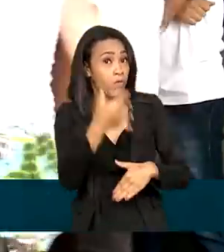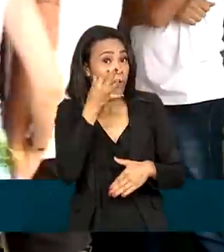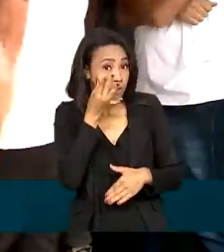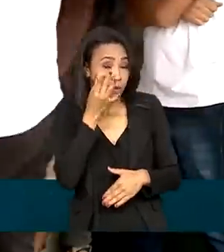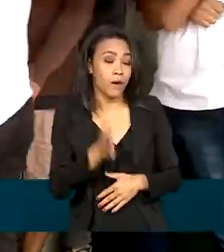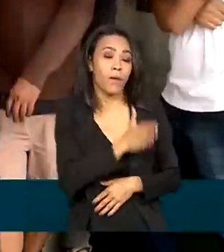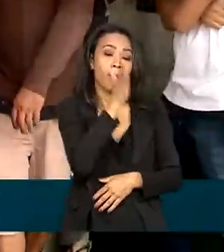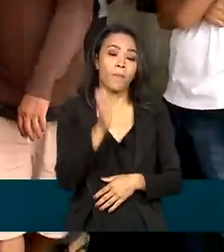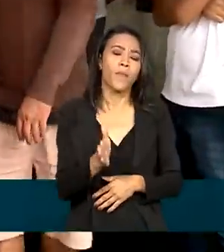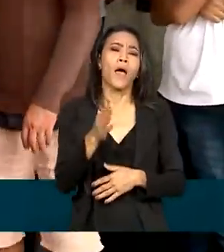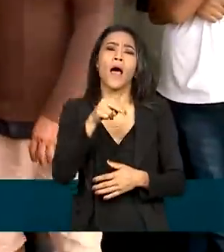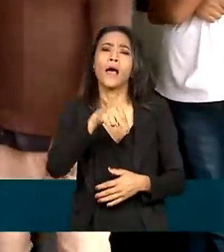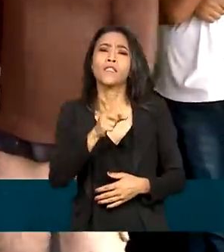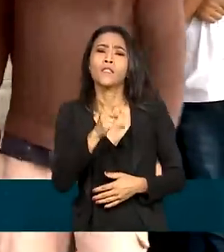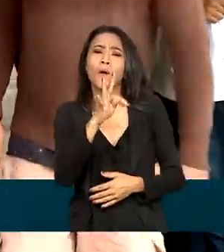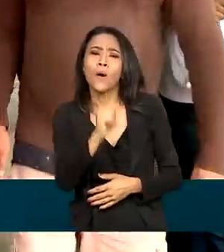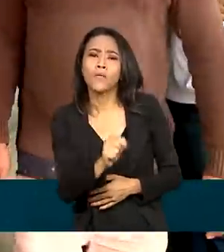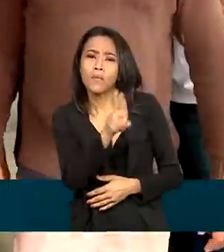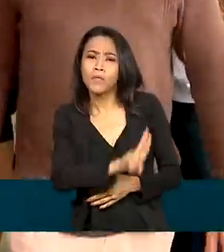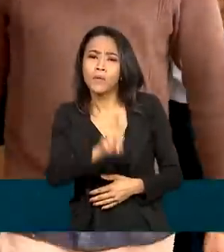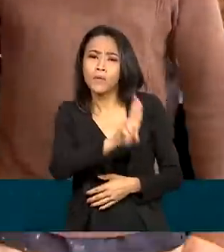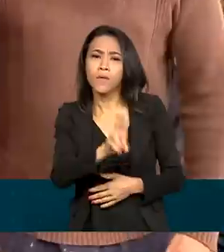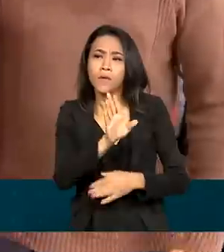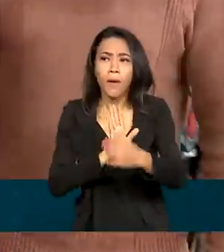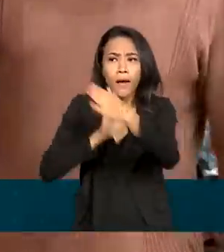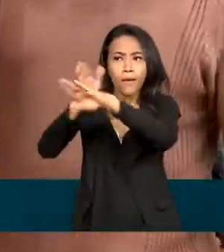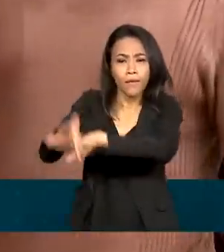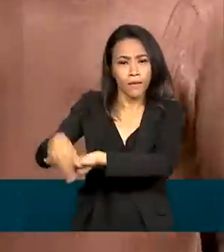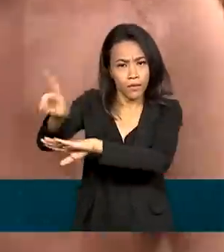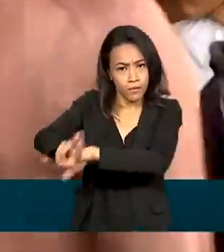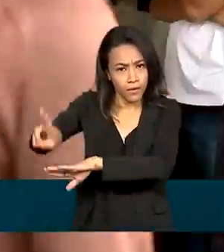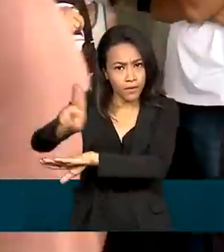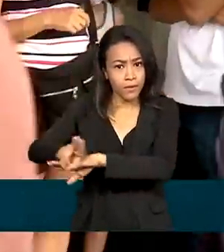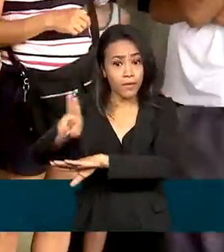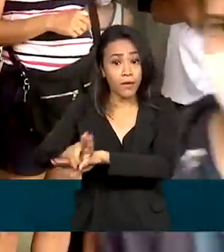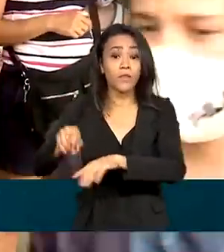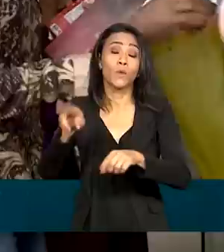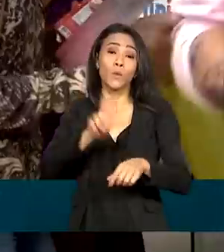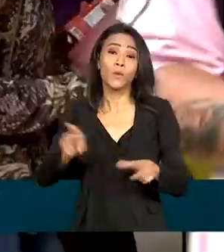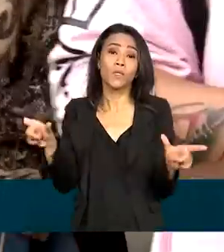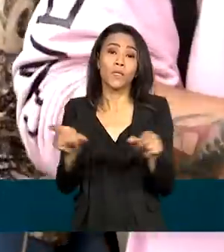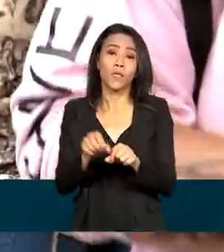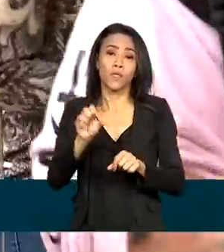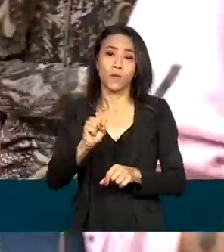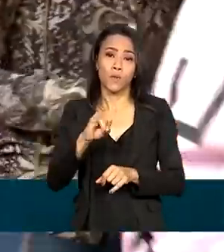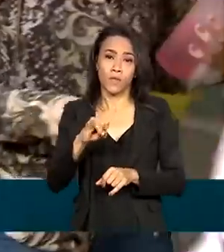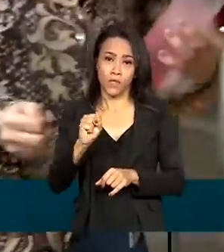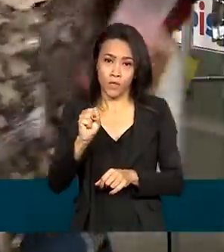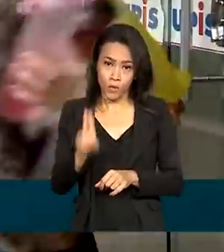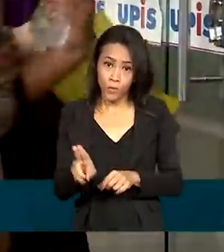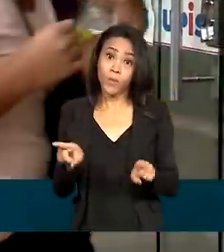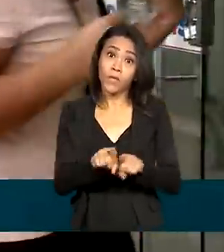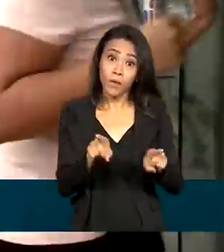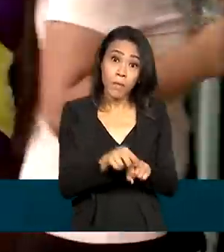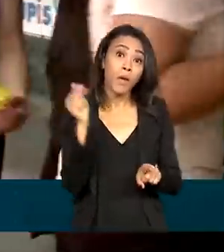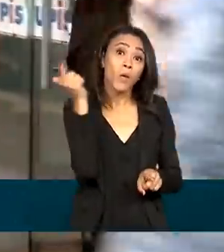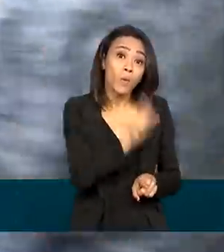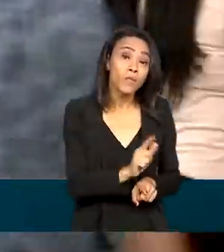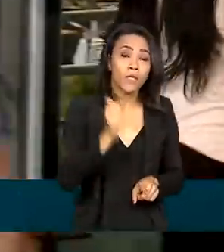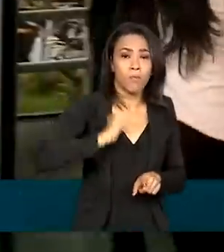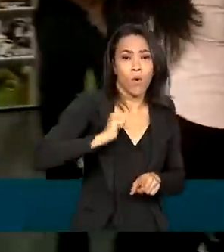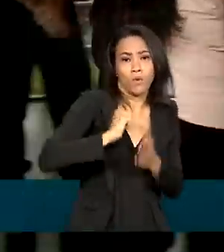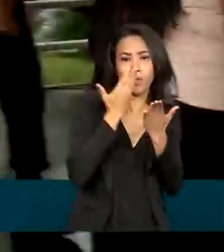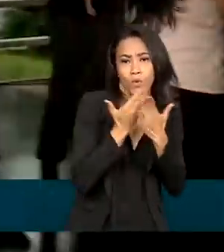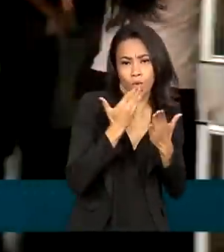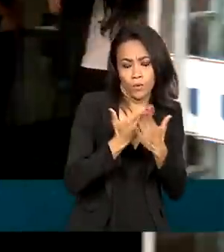exame podem ser usadas para ingressar em universidades públicas por meio do Sisu e para concorrer a bolsas de Estudos